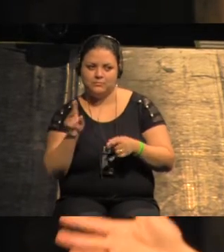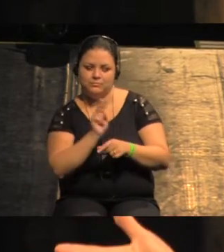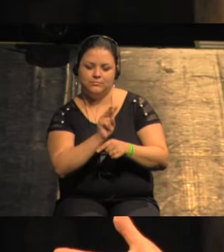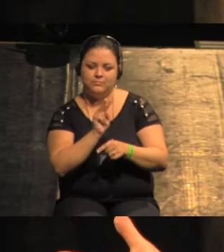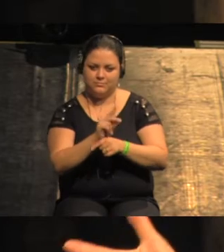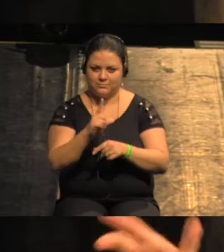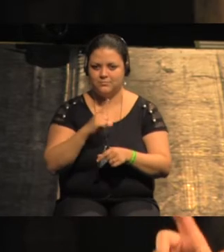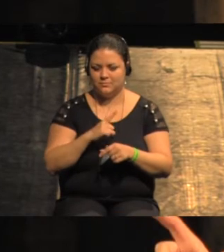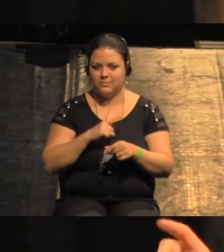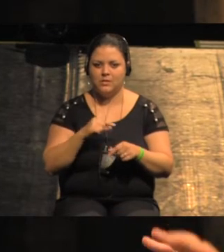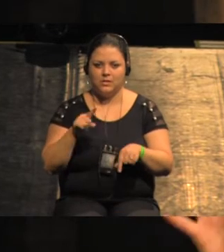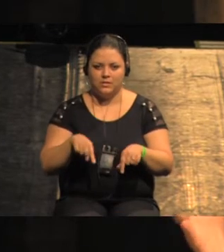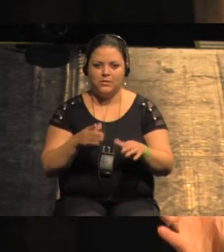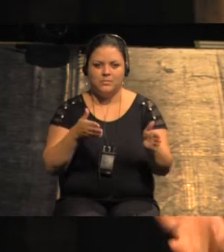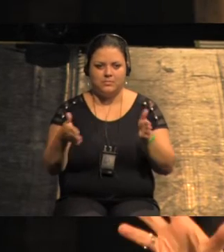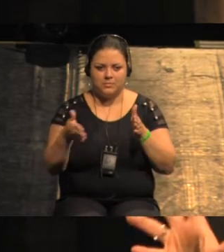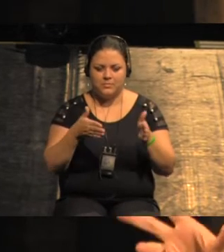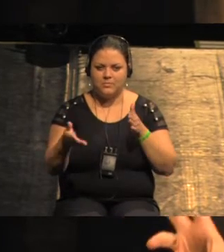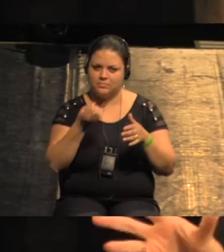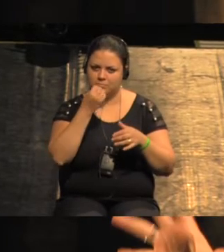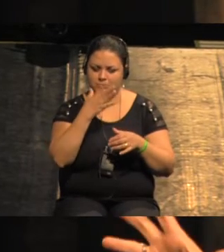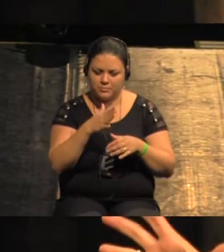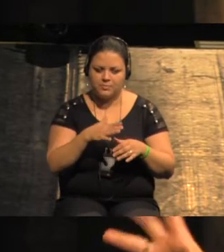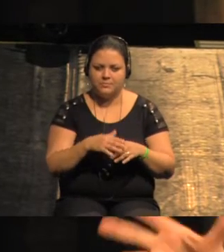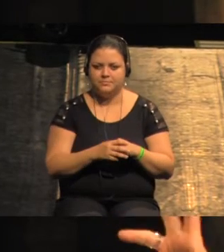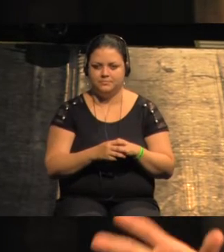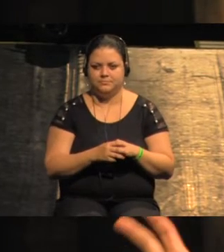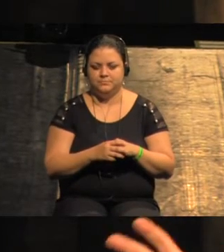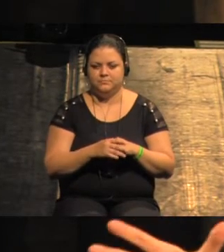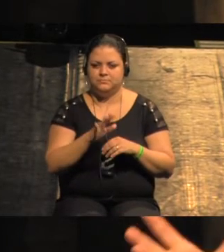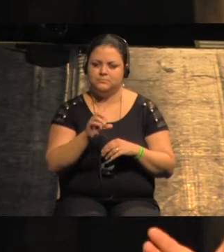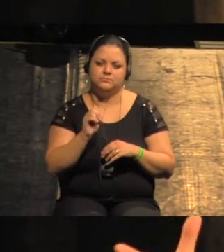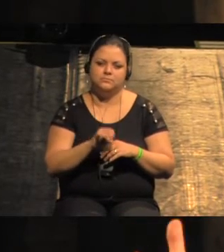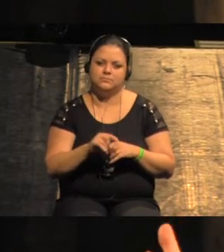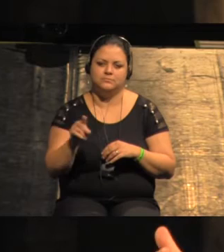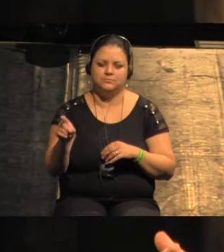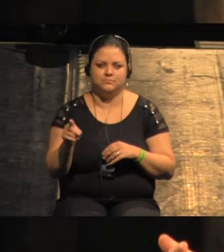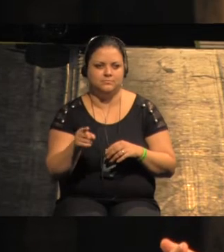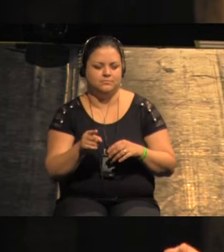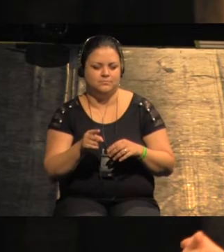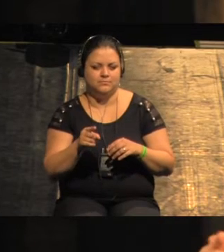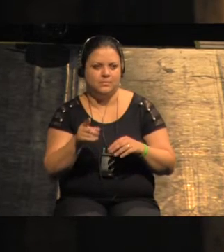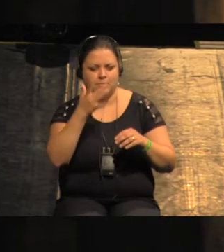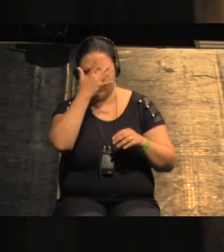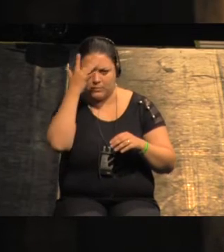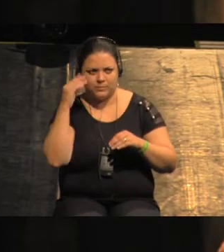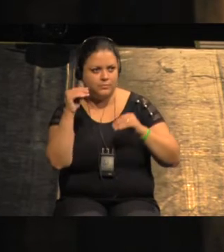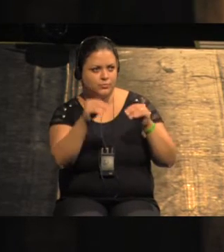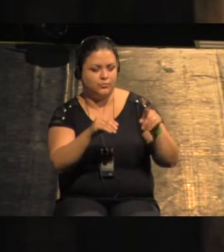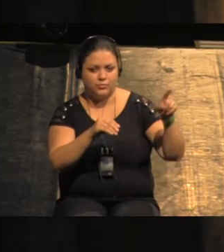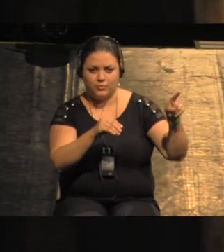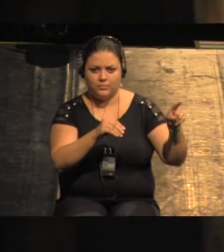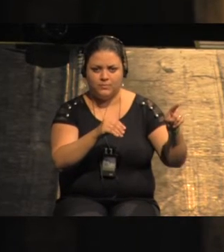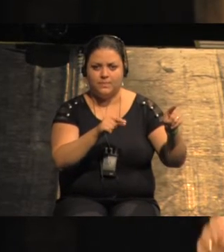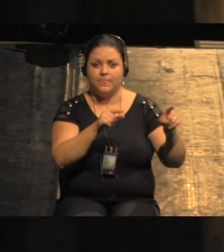3 ou 5 anos, eu não sei mais exatamente, mas é um prazo razoavelmente médio, de prazo médio. Se o sujeito